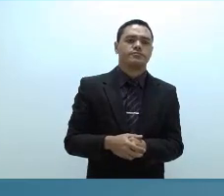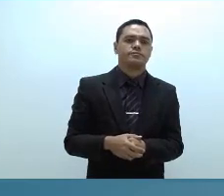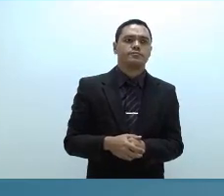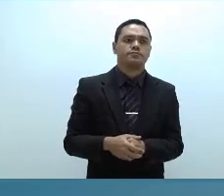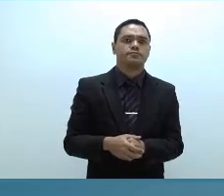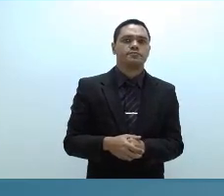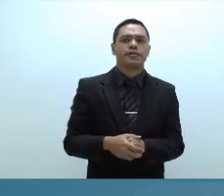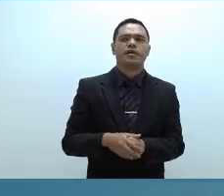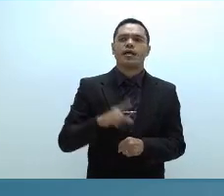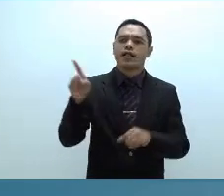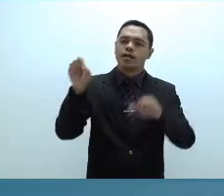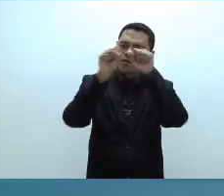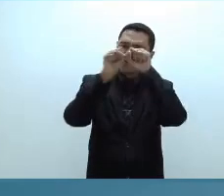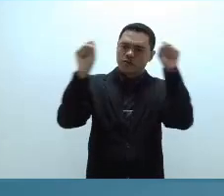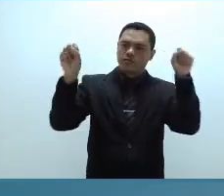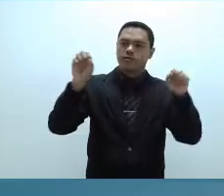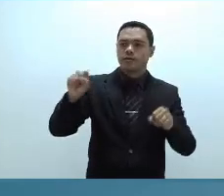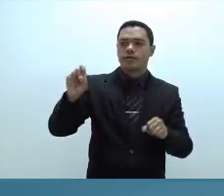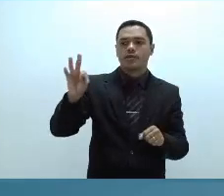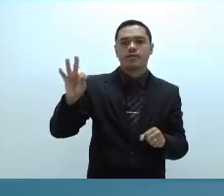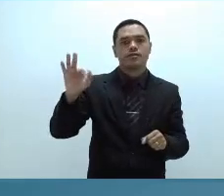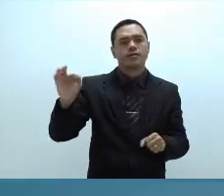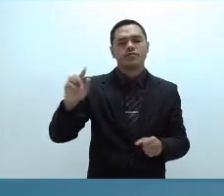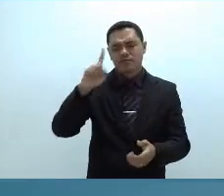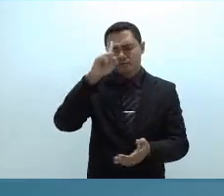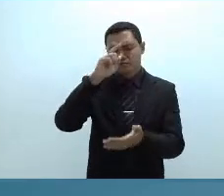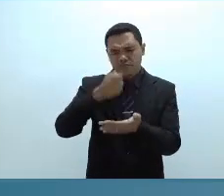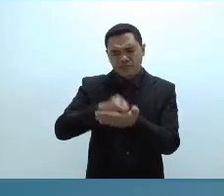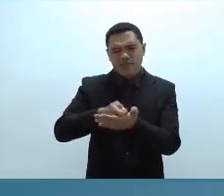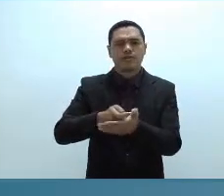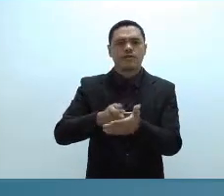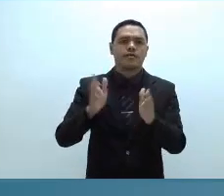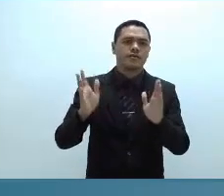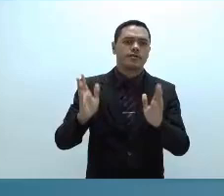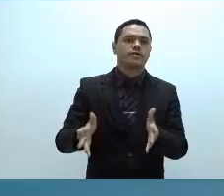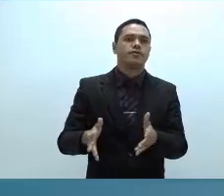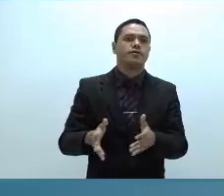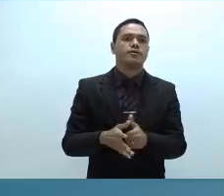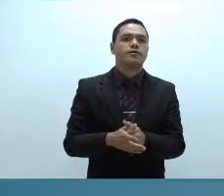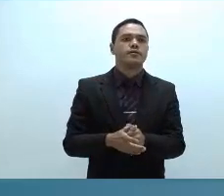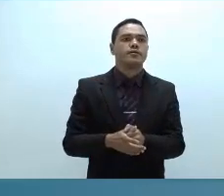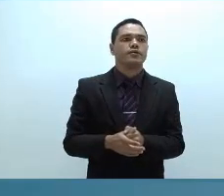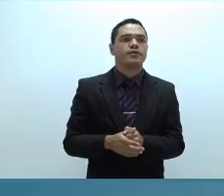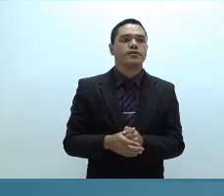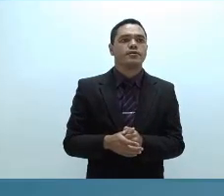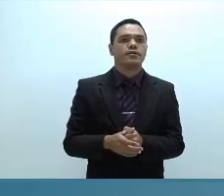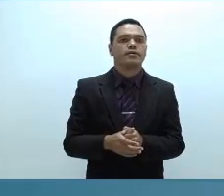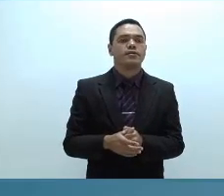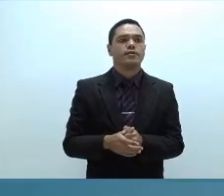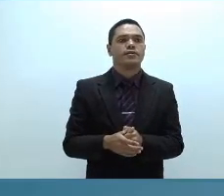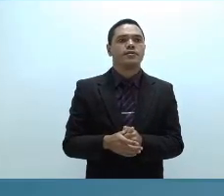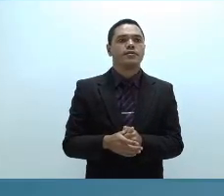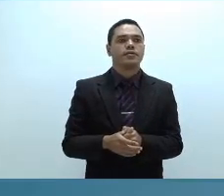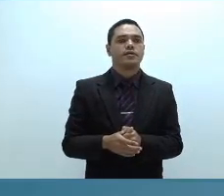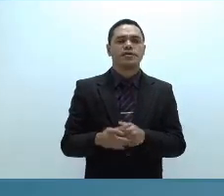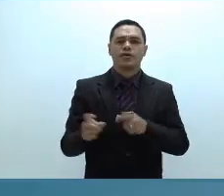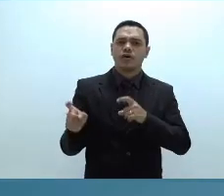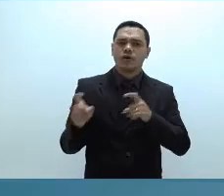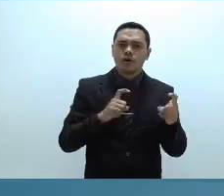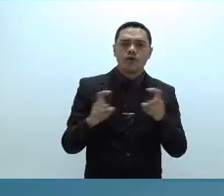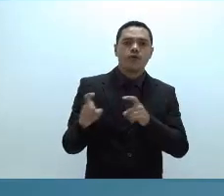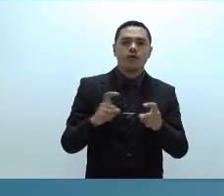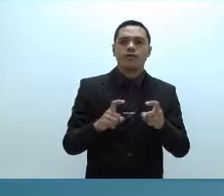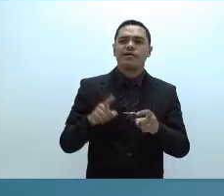Superior de Justiça já bateu no martelo de que as concessões, na origem, as concessões,